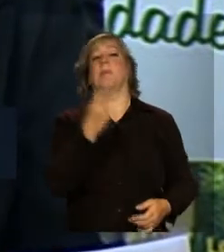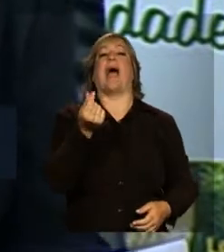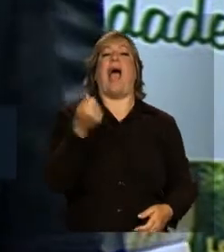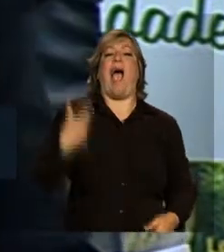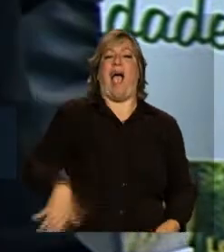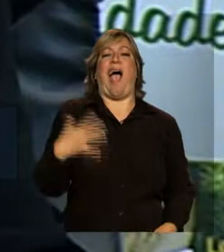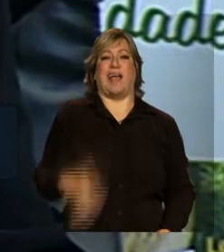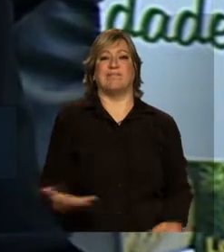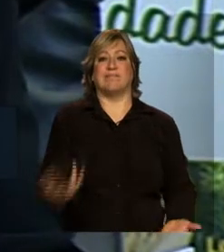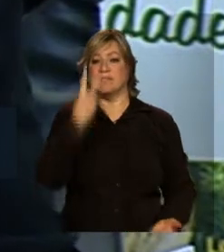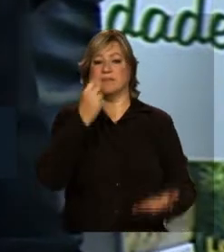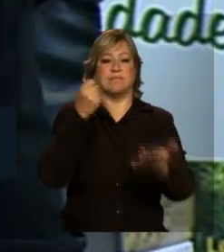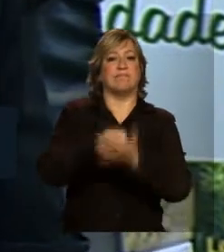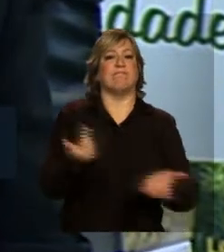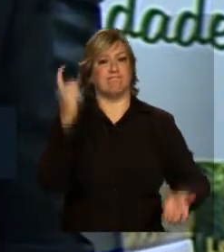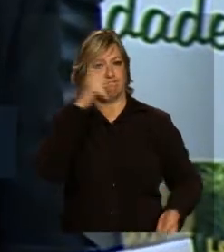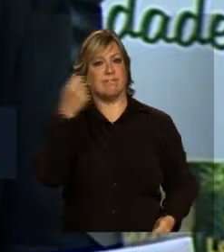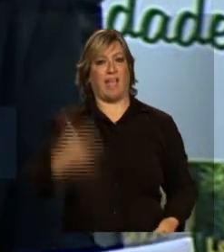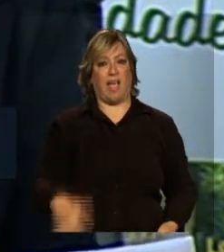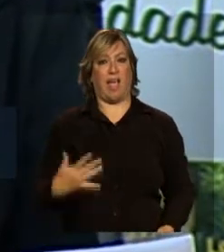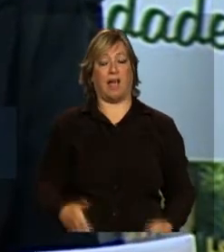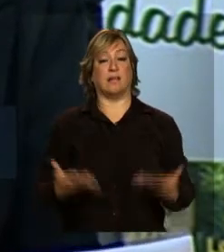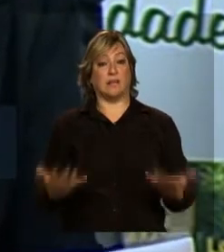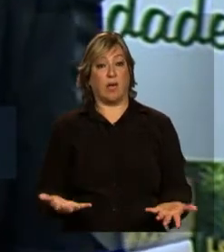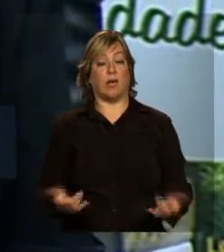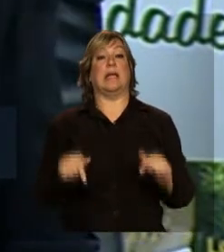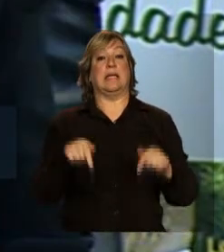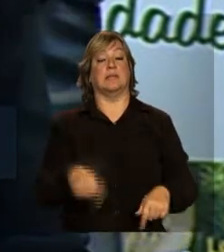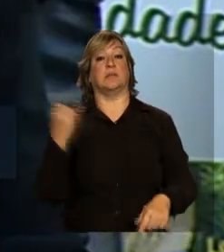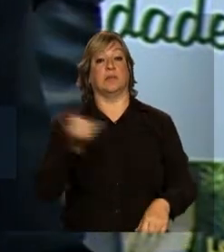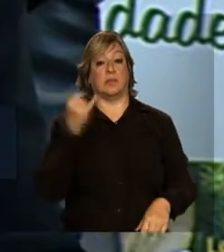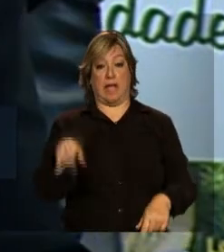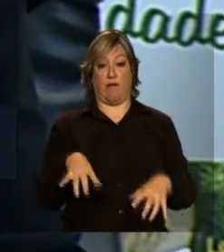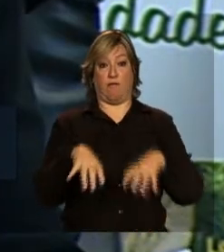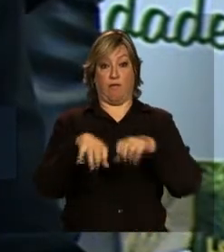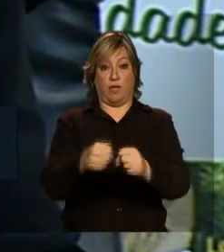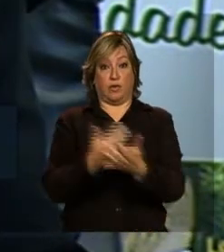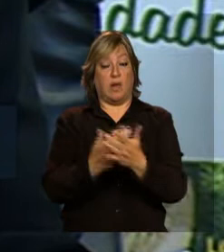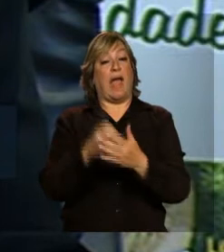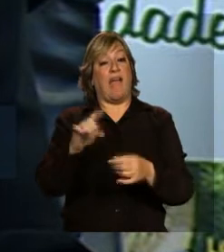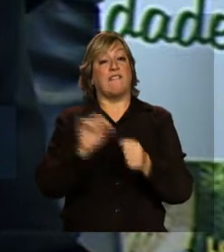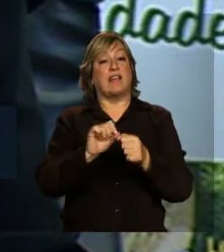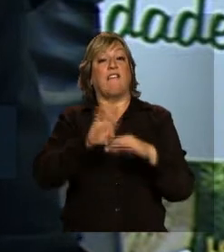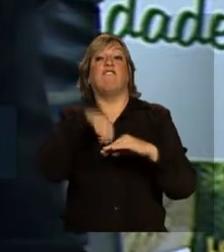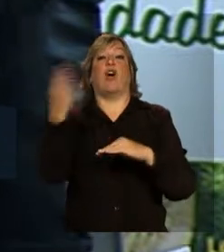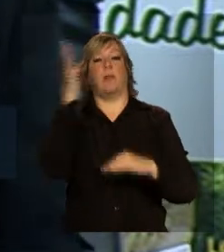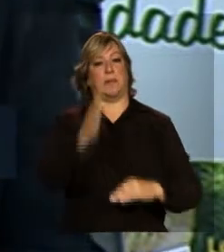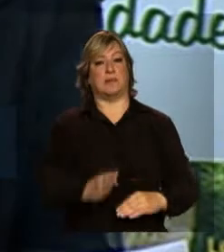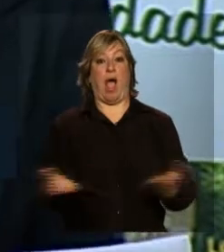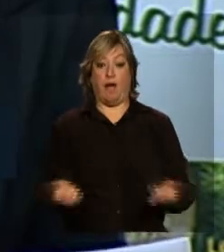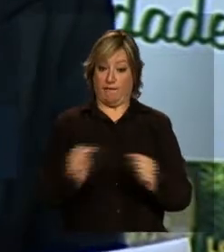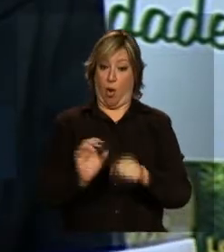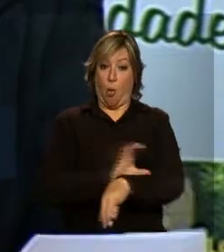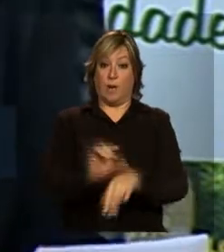caro para que as pessoas possam ter acesso. Essa formação era feita, em geral, fora do país. E nós estamos